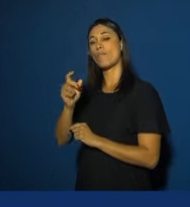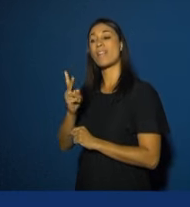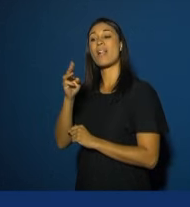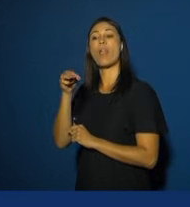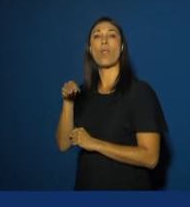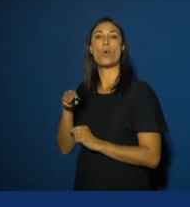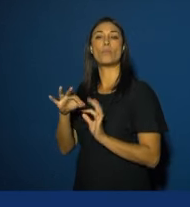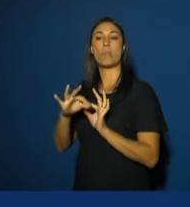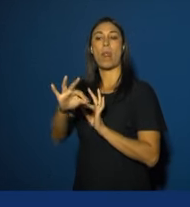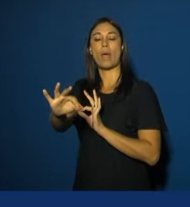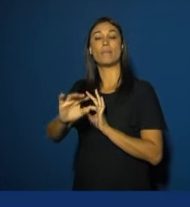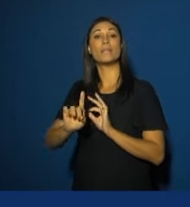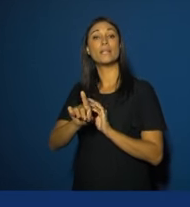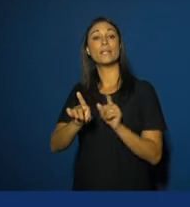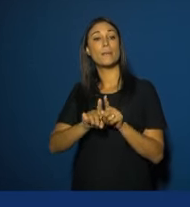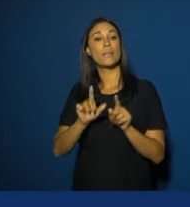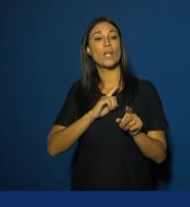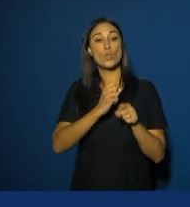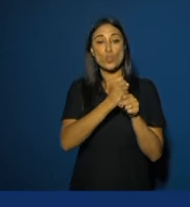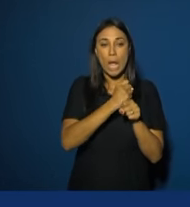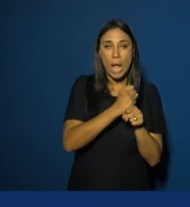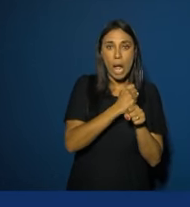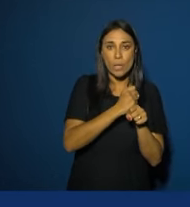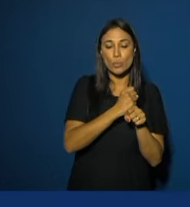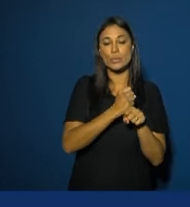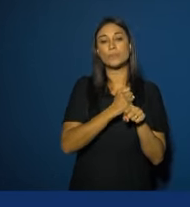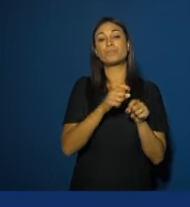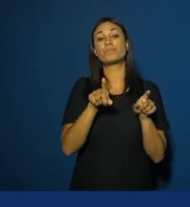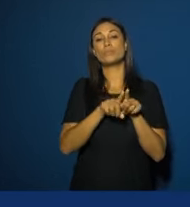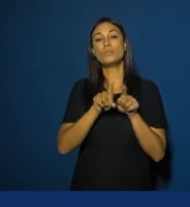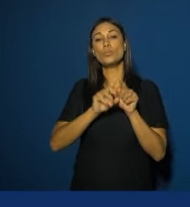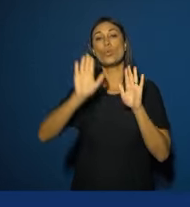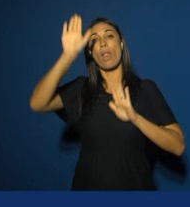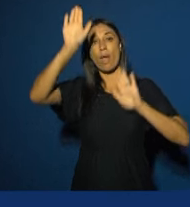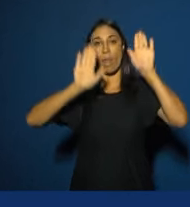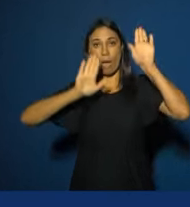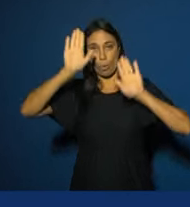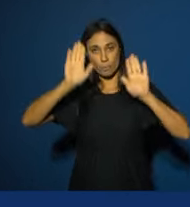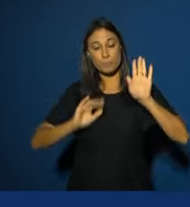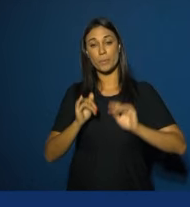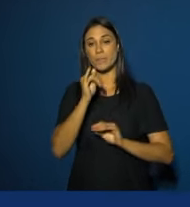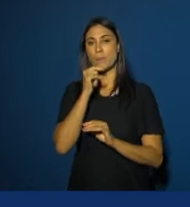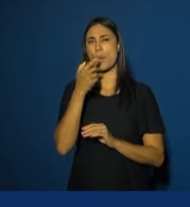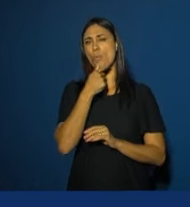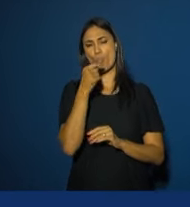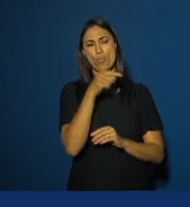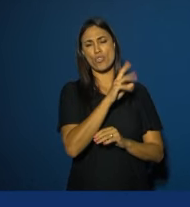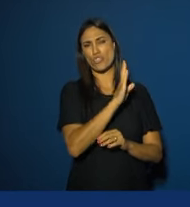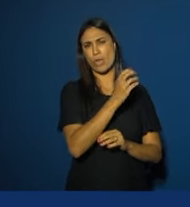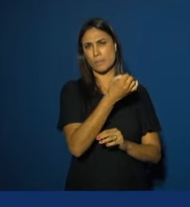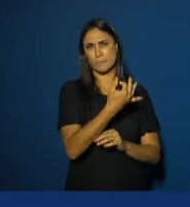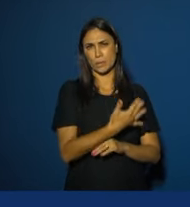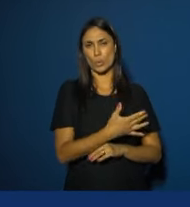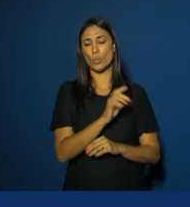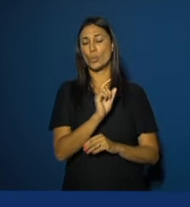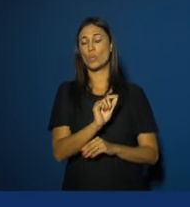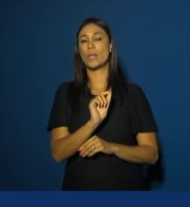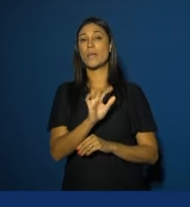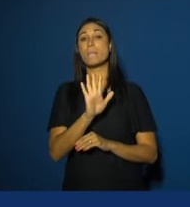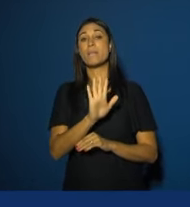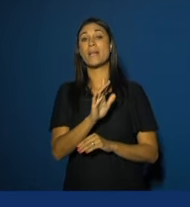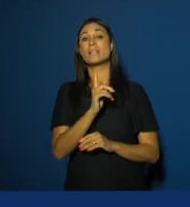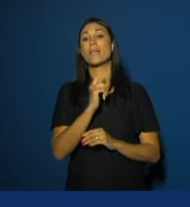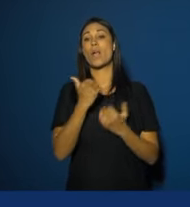quilômetros, e aí tem os anos de aplicação e dos leilões. Renan deve ter dito aqui, mas